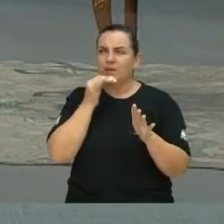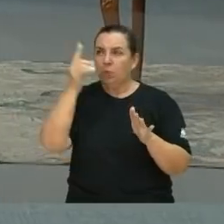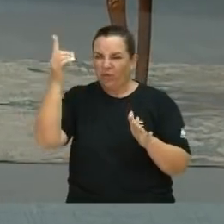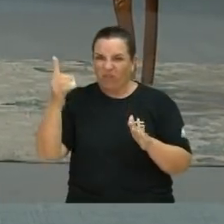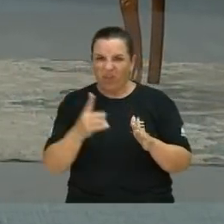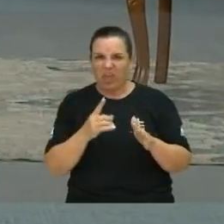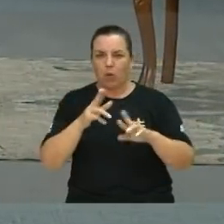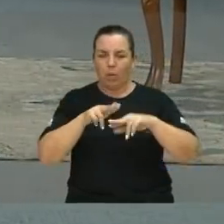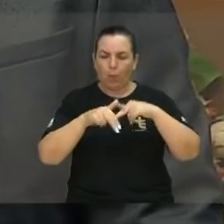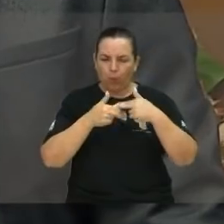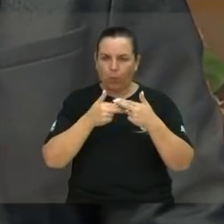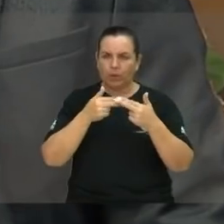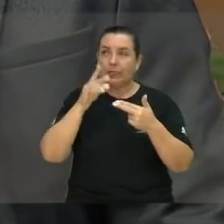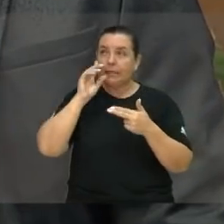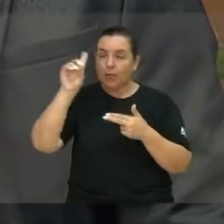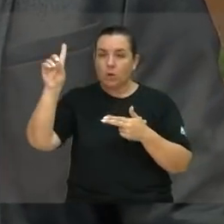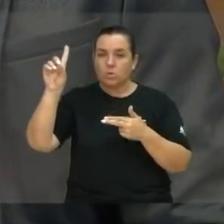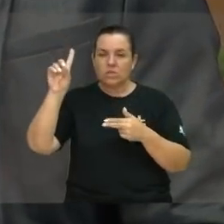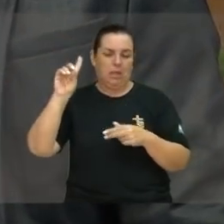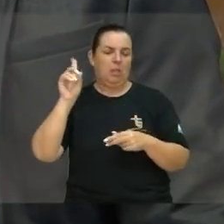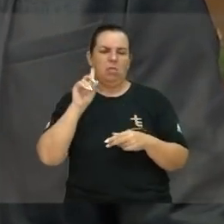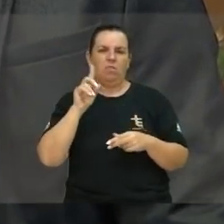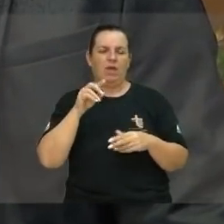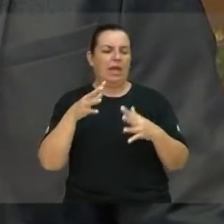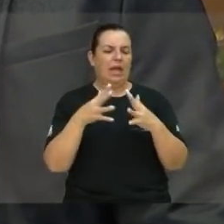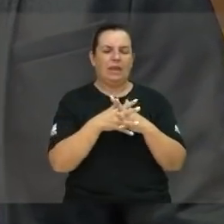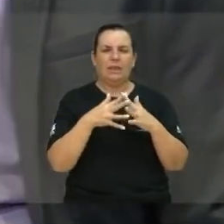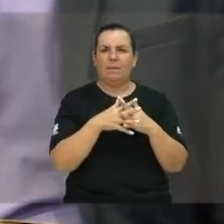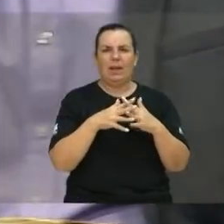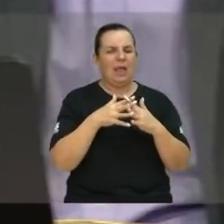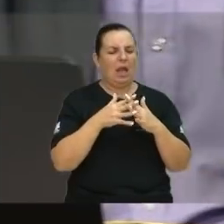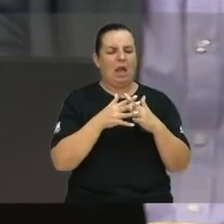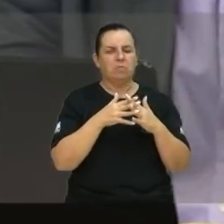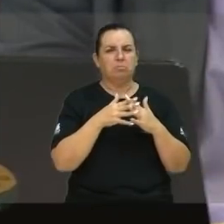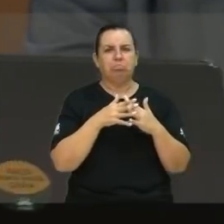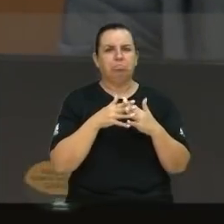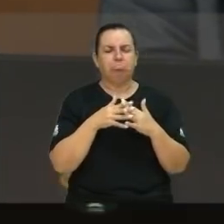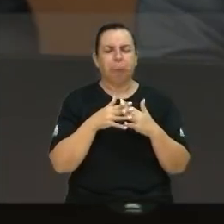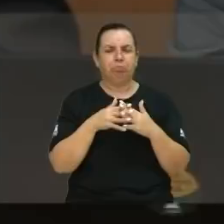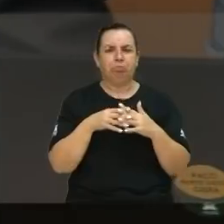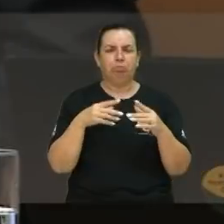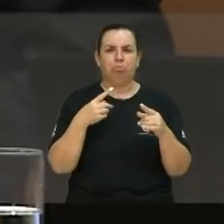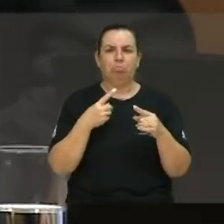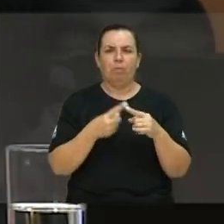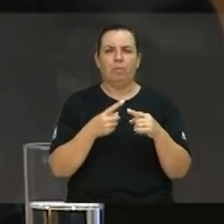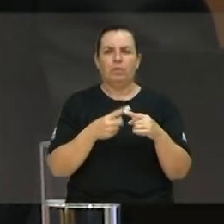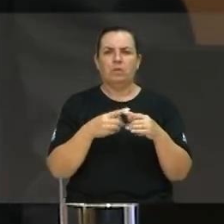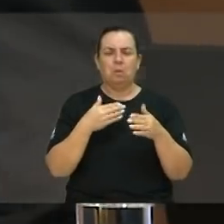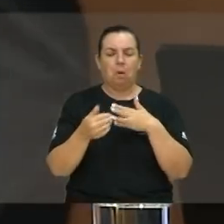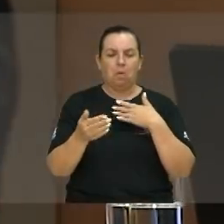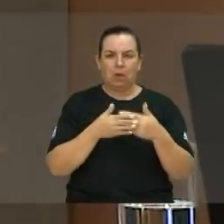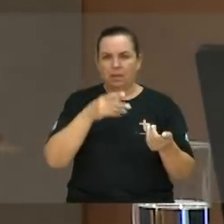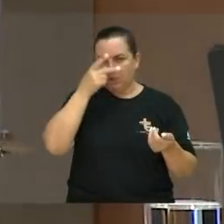afetada pela traição de judas por pior que seja qualquer traidor não é